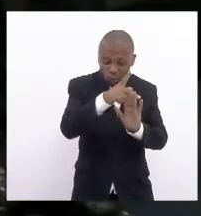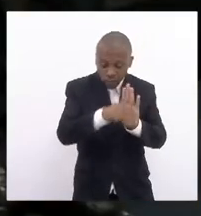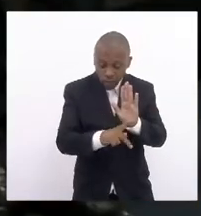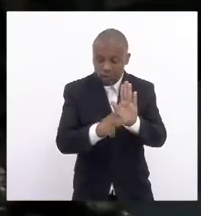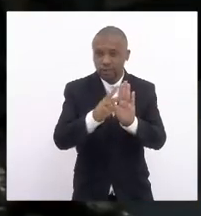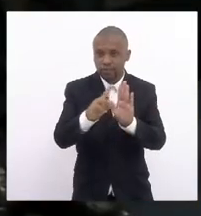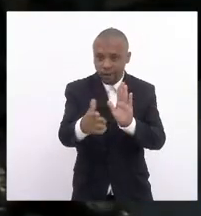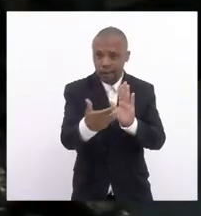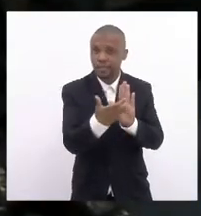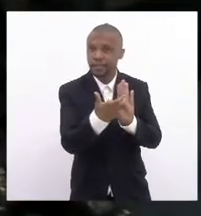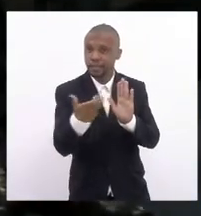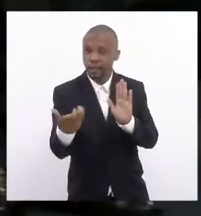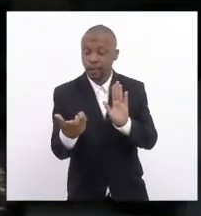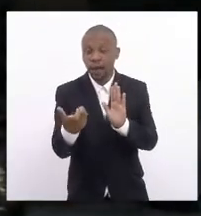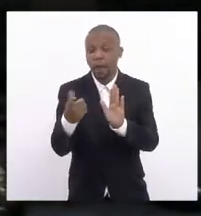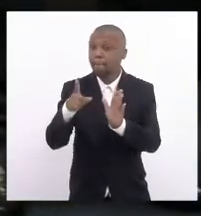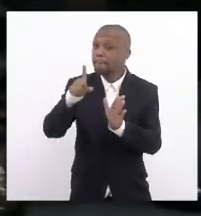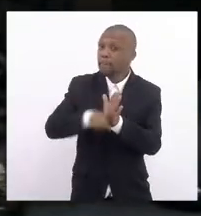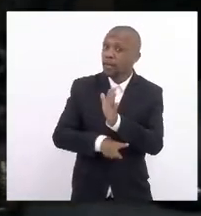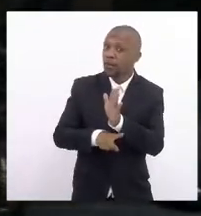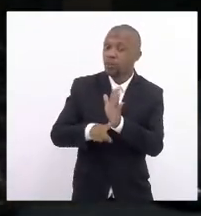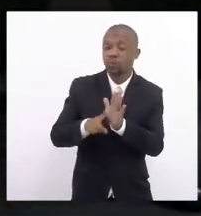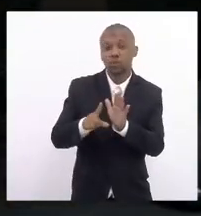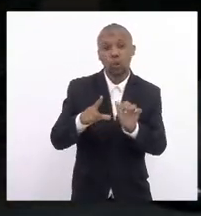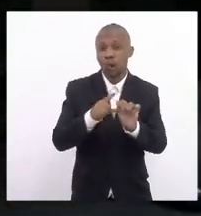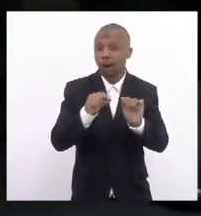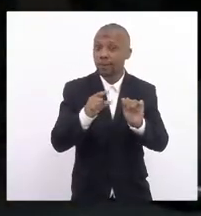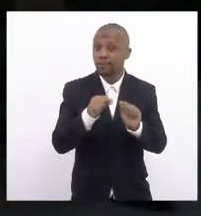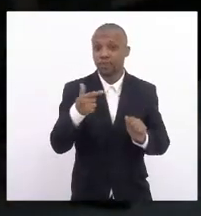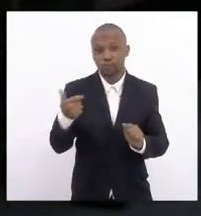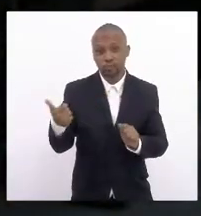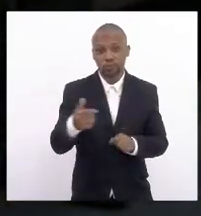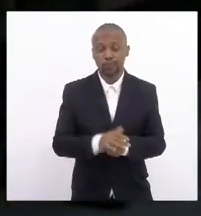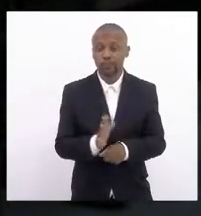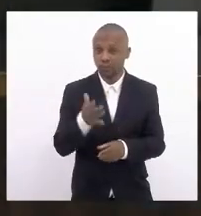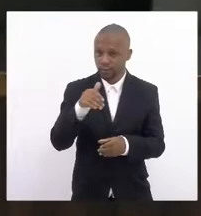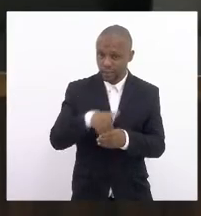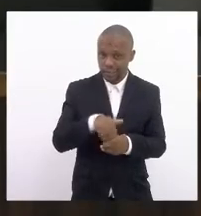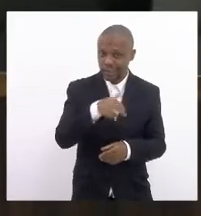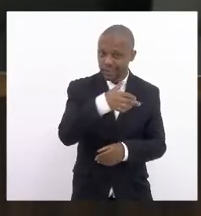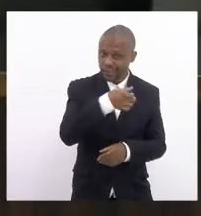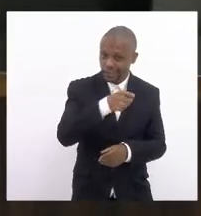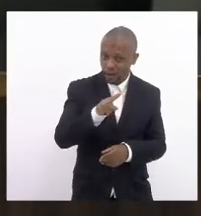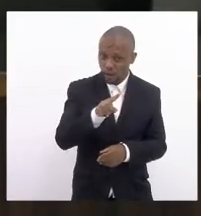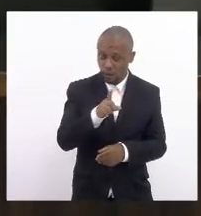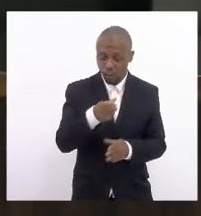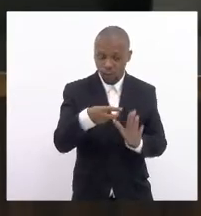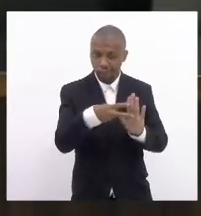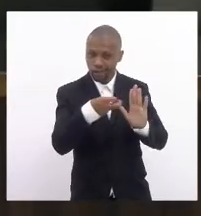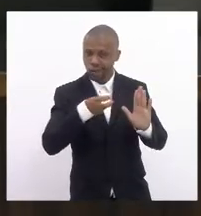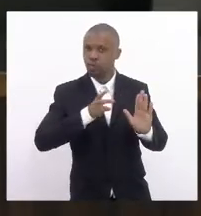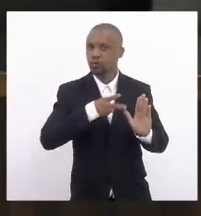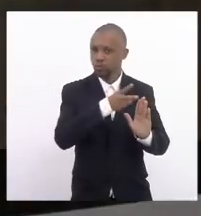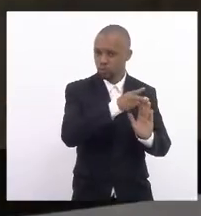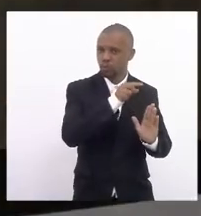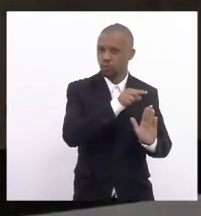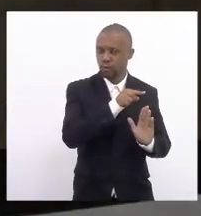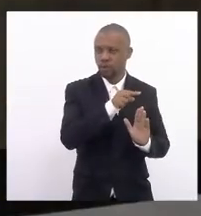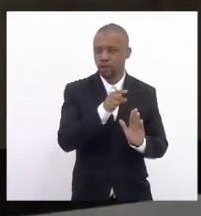21. Então, você vai votar... Não mantém o veto, salvo destaque. Vamos votar então, o mas